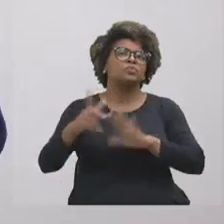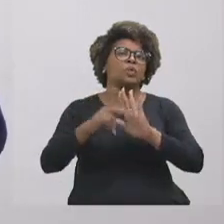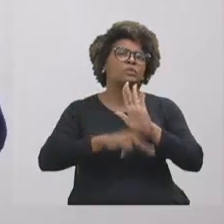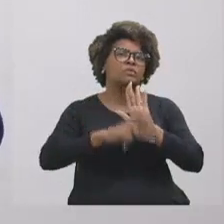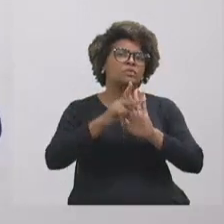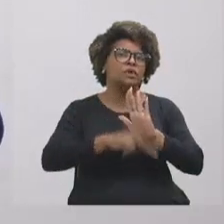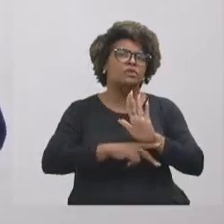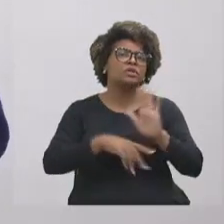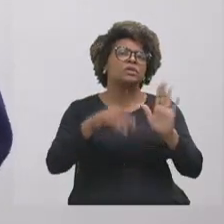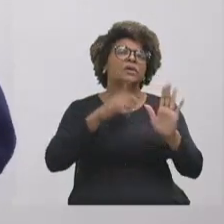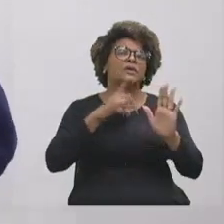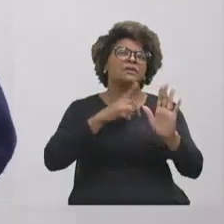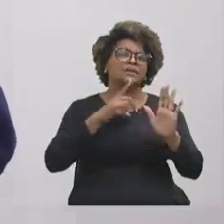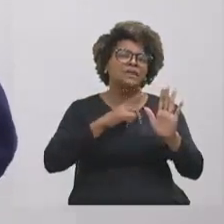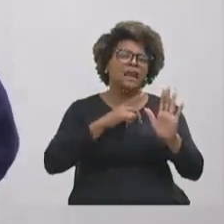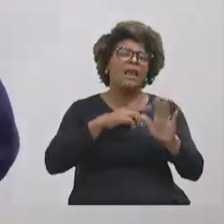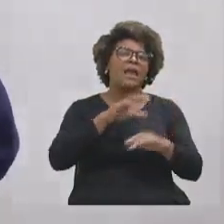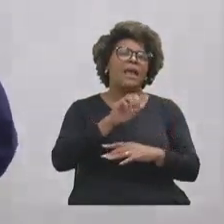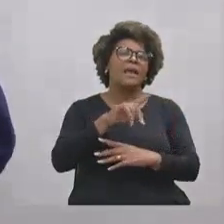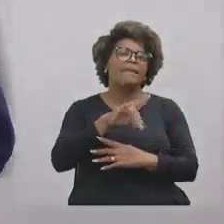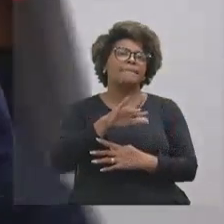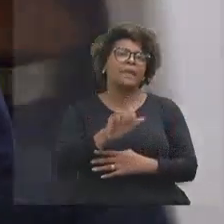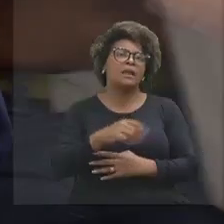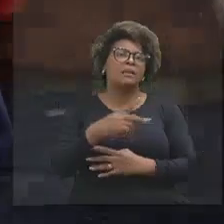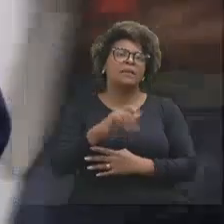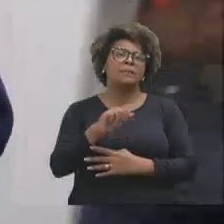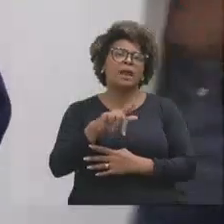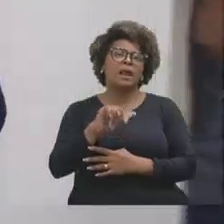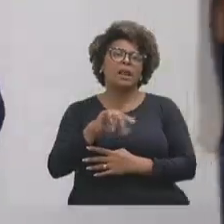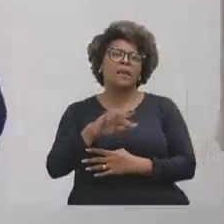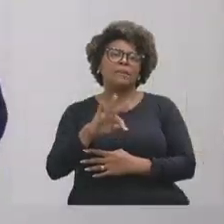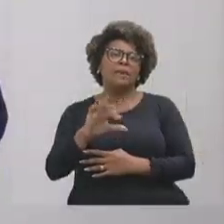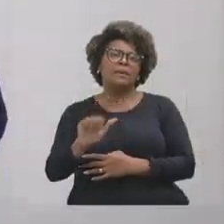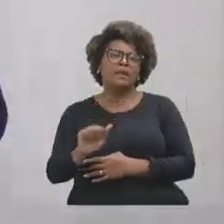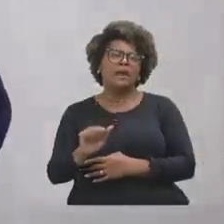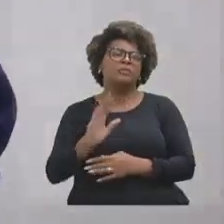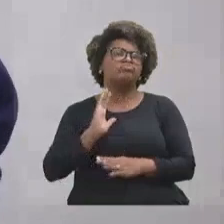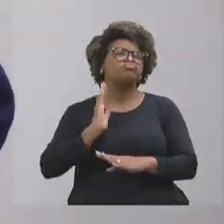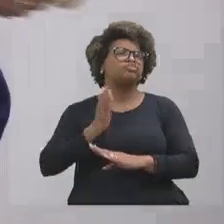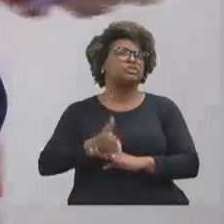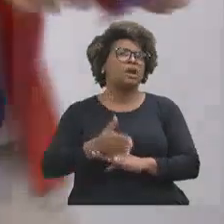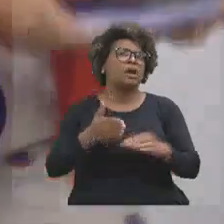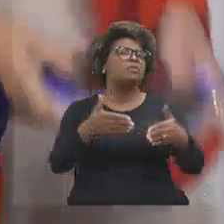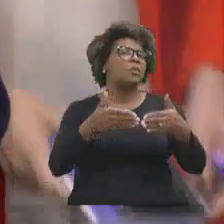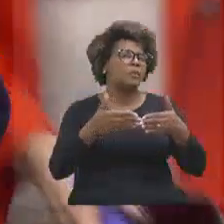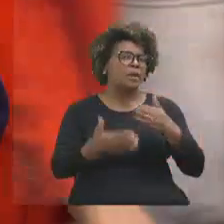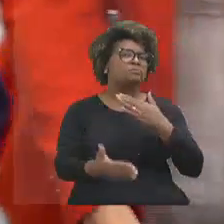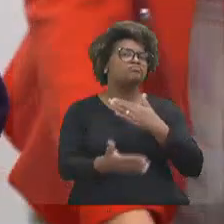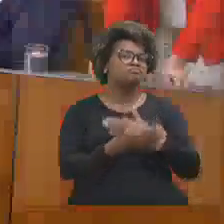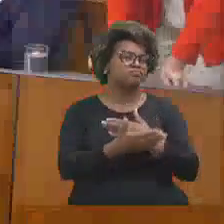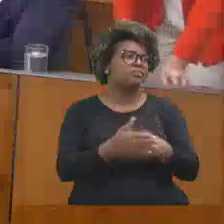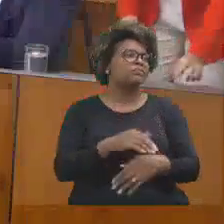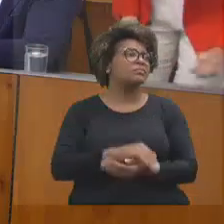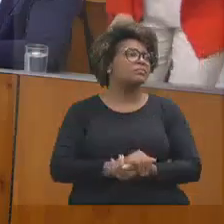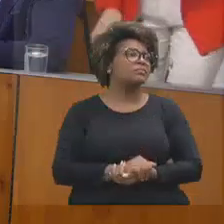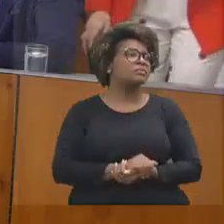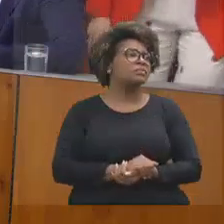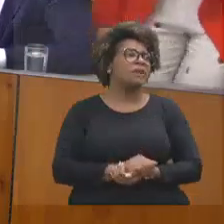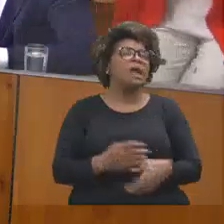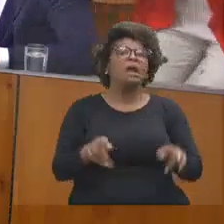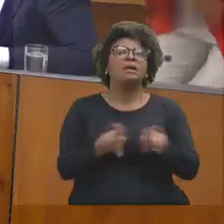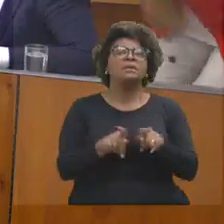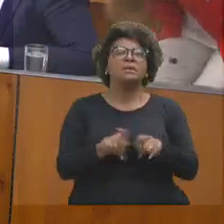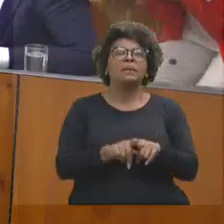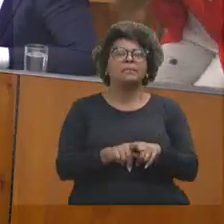emenda parlamentar direto para o hospital sem passar pelo Fundo Municipal de Saúde Eu gostaria de pedir essa ajuda a última é a Neonatal